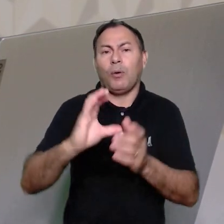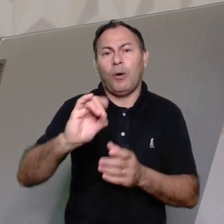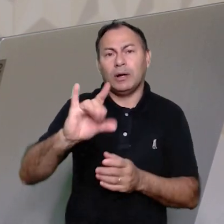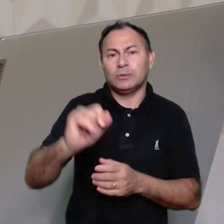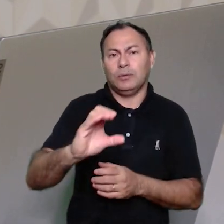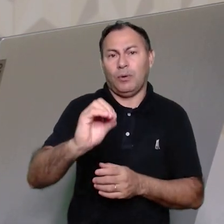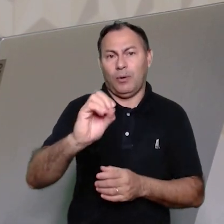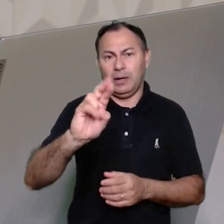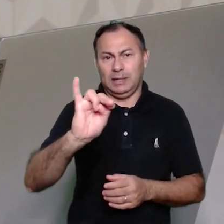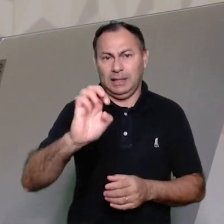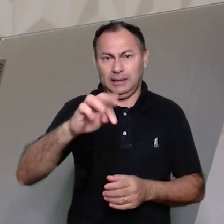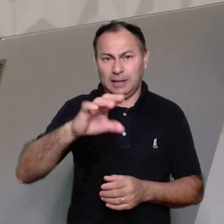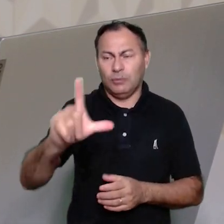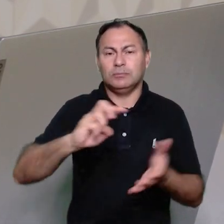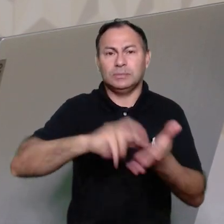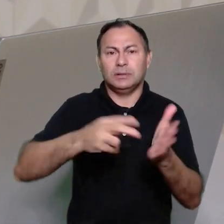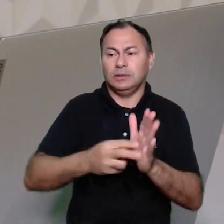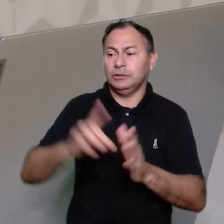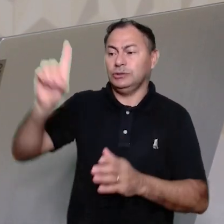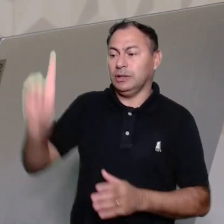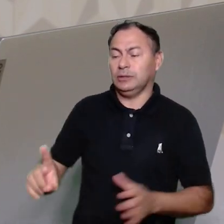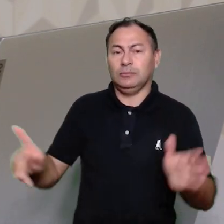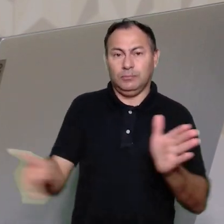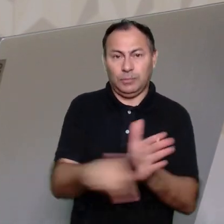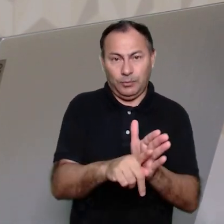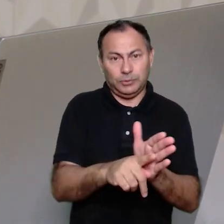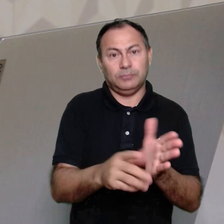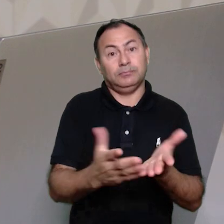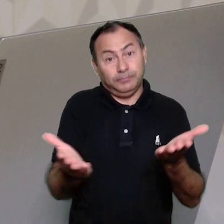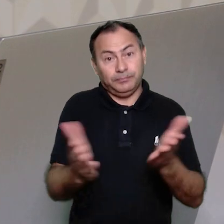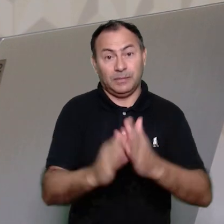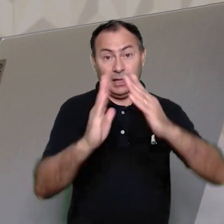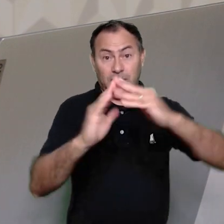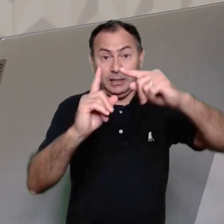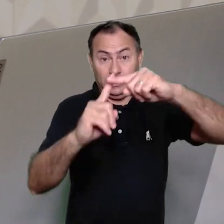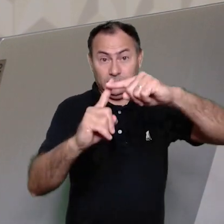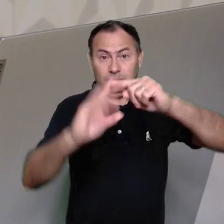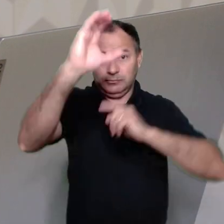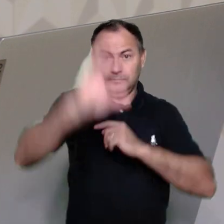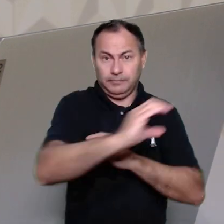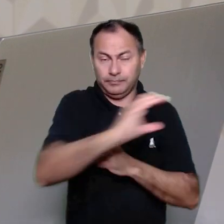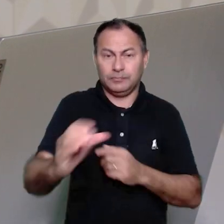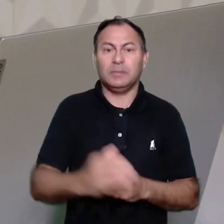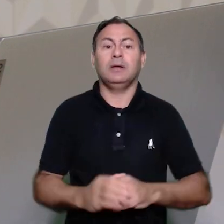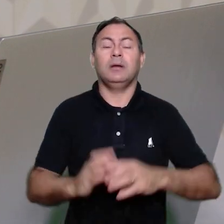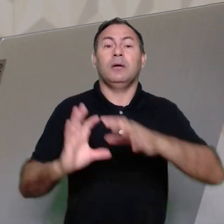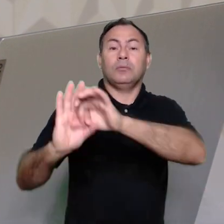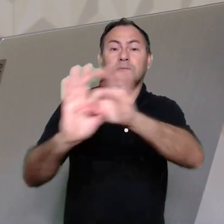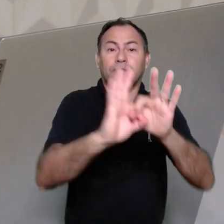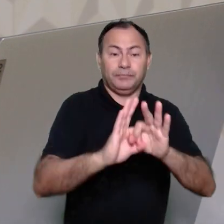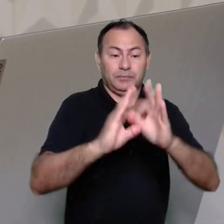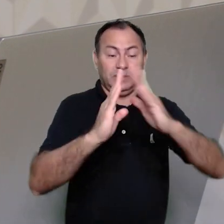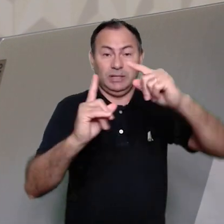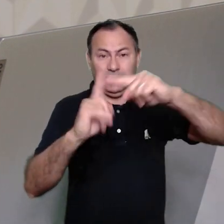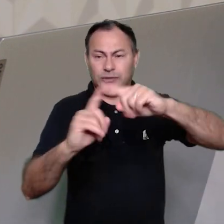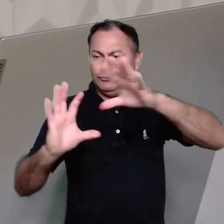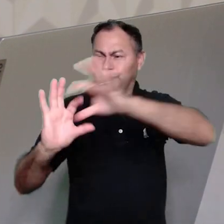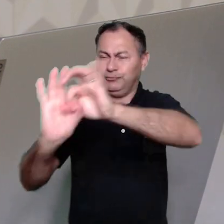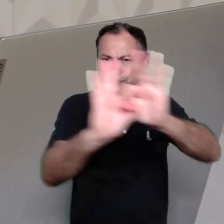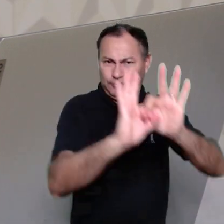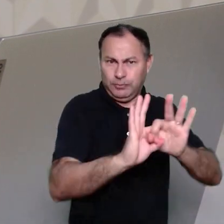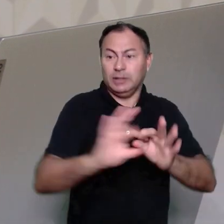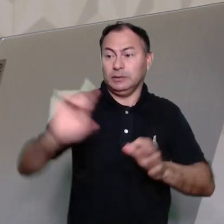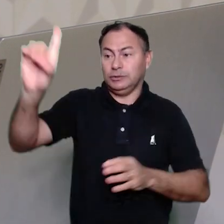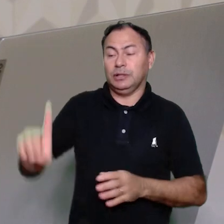significa de direito próprio. Então, portanto, a Igreja Católica é uma comunhão de igrejas